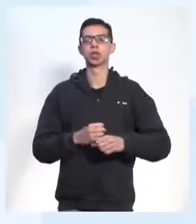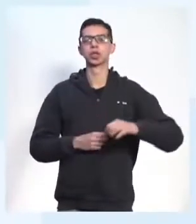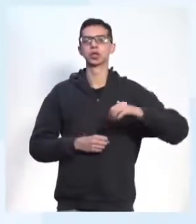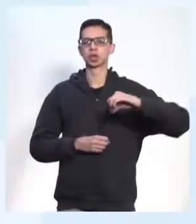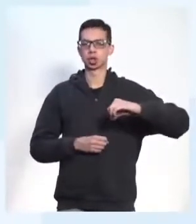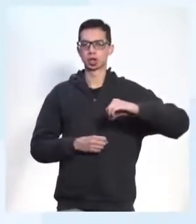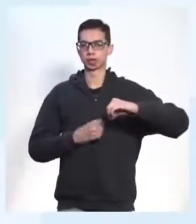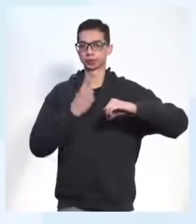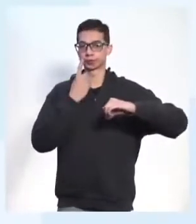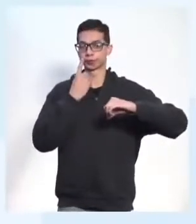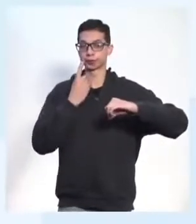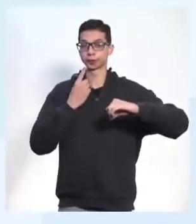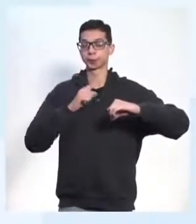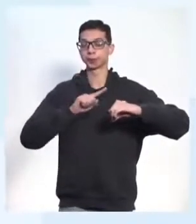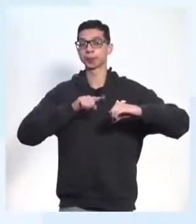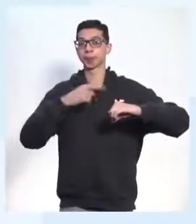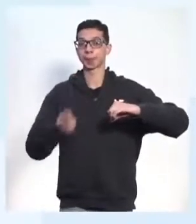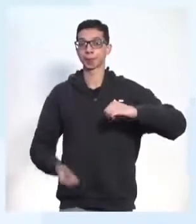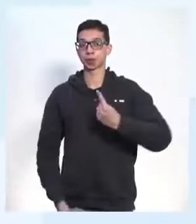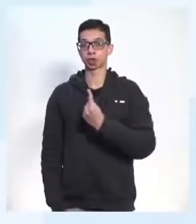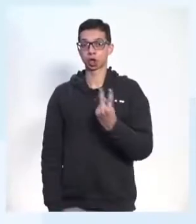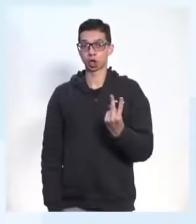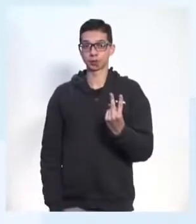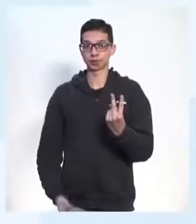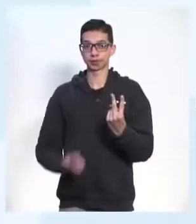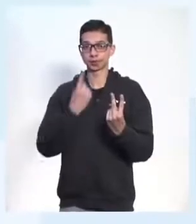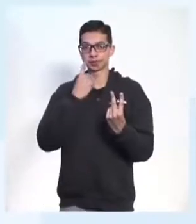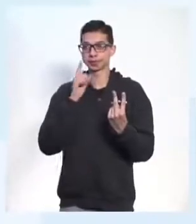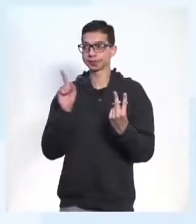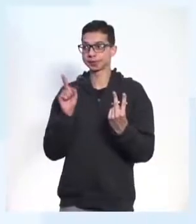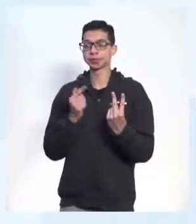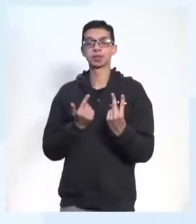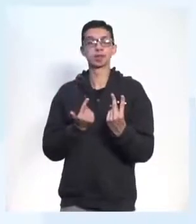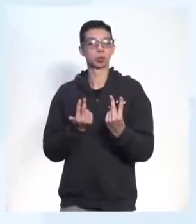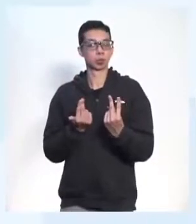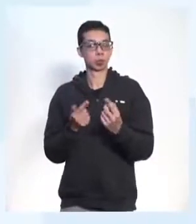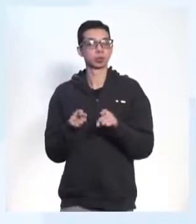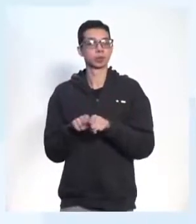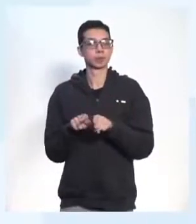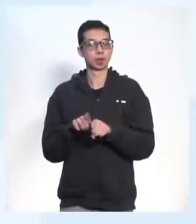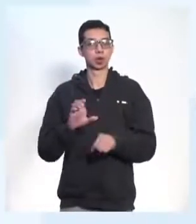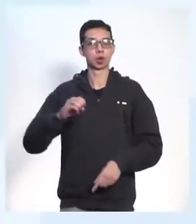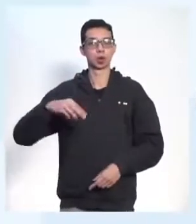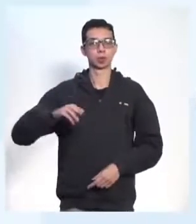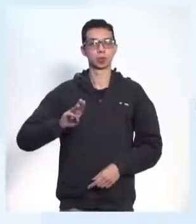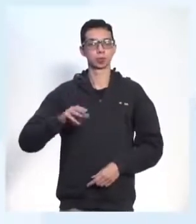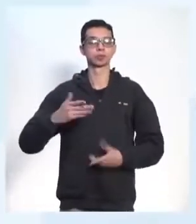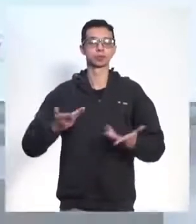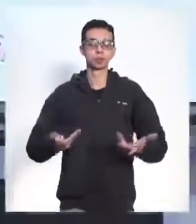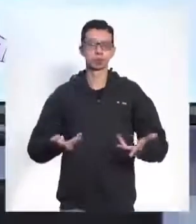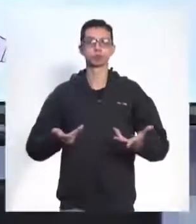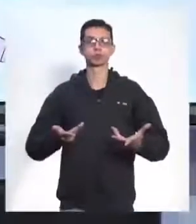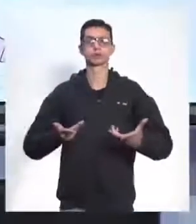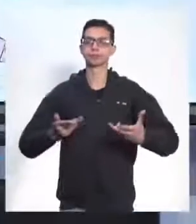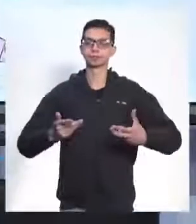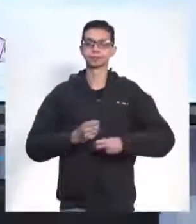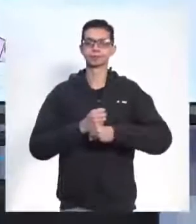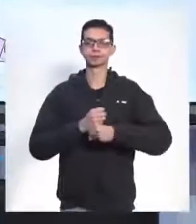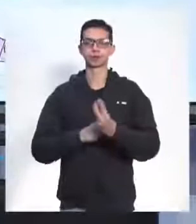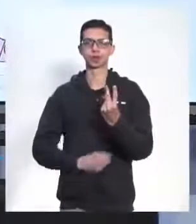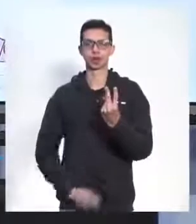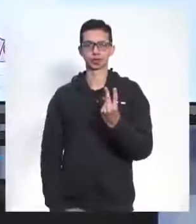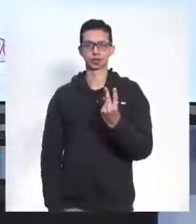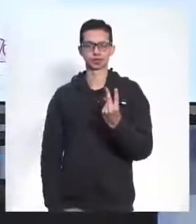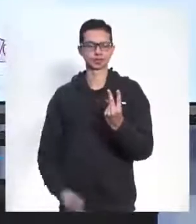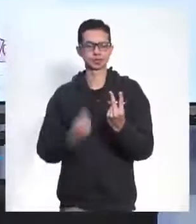o 9, eu venho para o 12. Ó, 12 é incomum dos 2. Então, 2 pontos e assim sucessivamente,